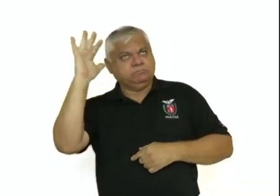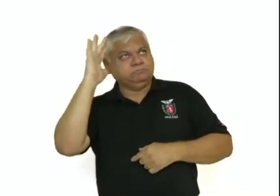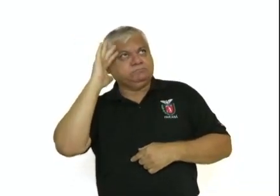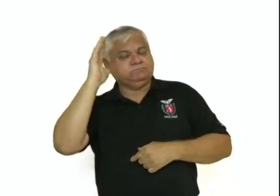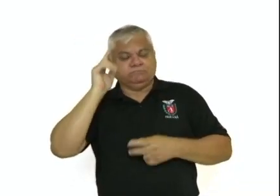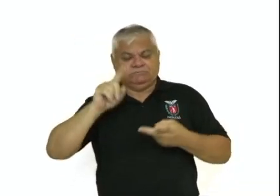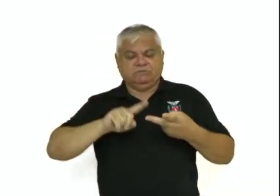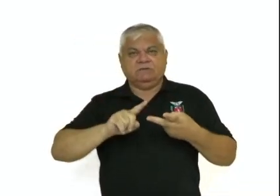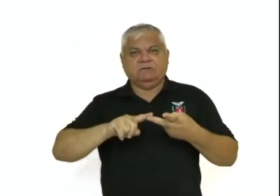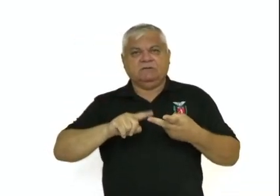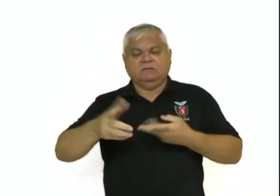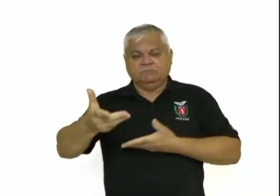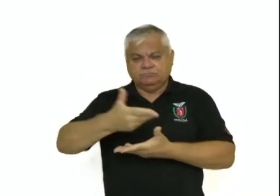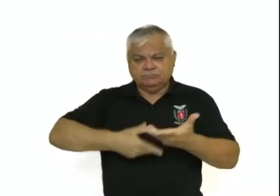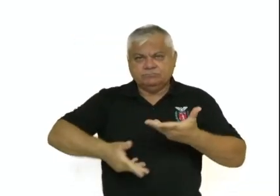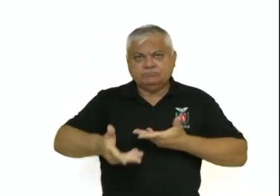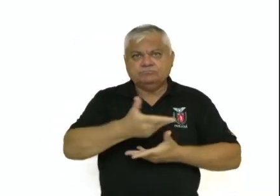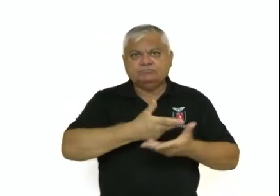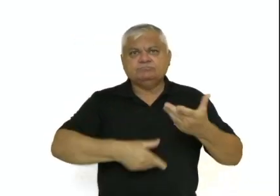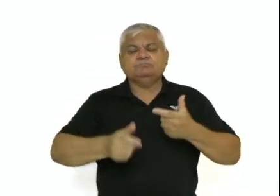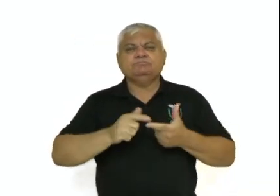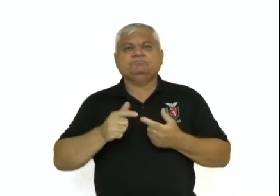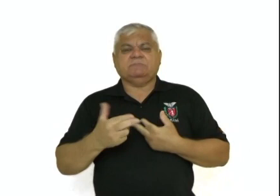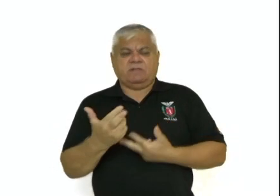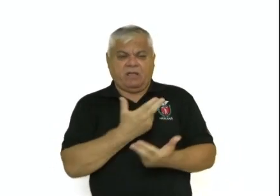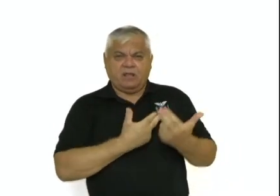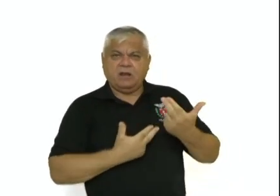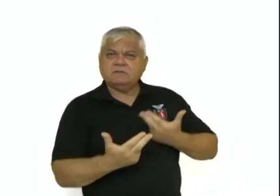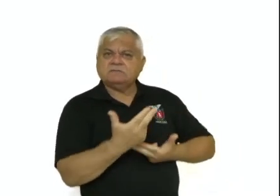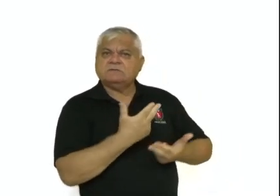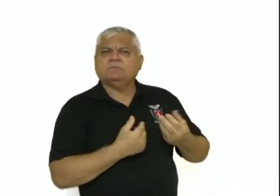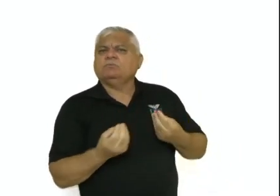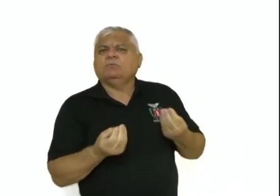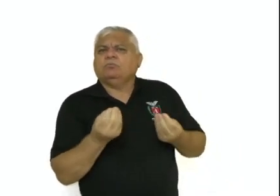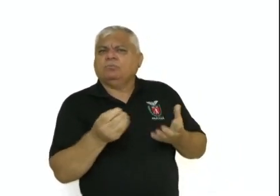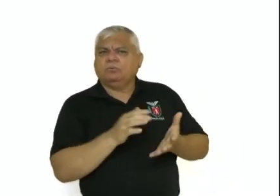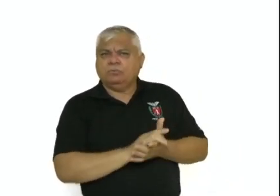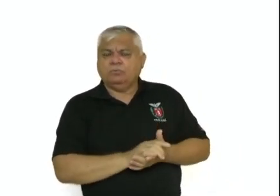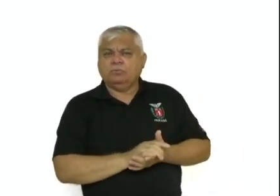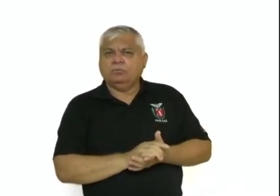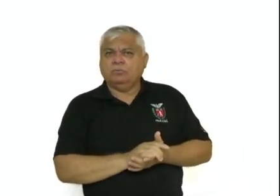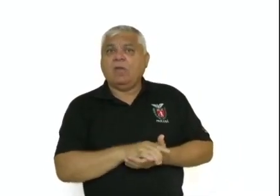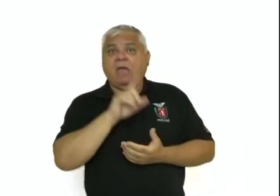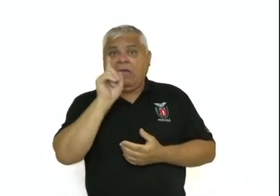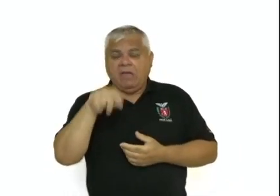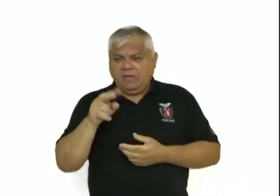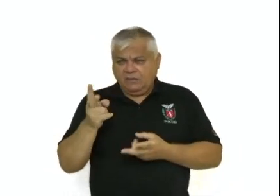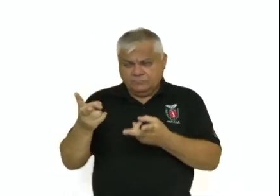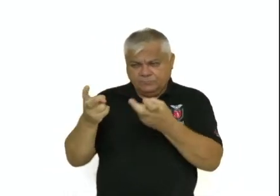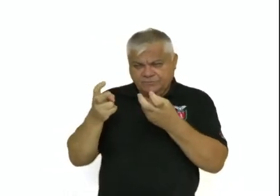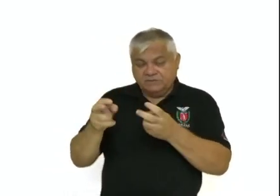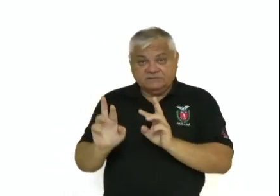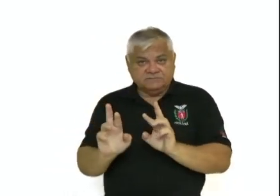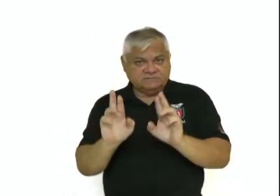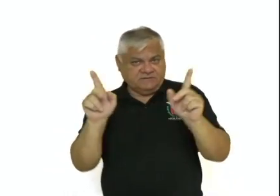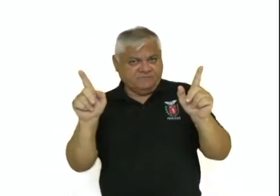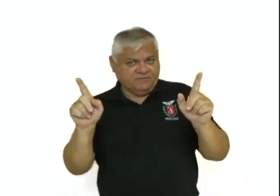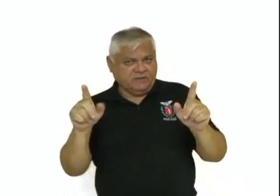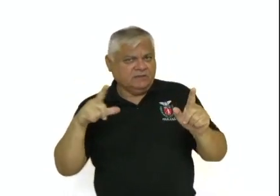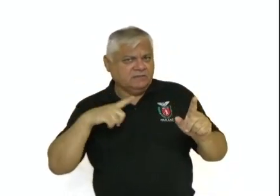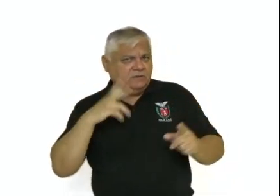um corpo que interage, um corpo que se relaciona? Ele é visto de formas diferentes nas